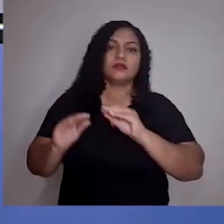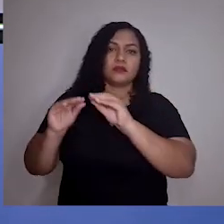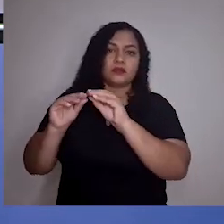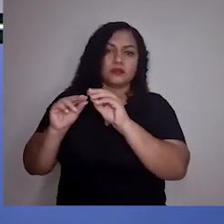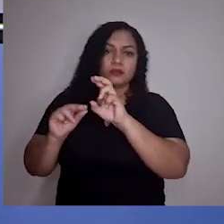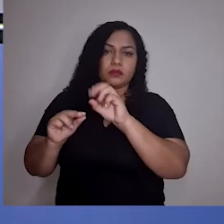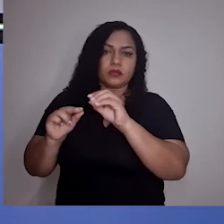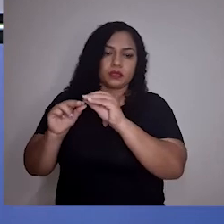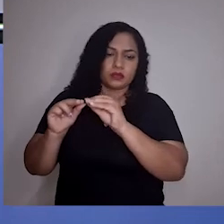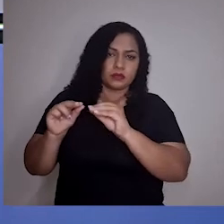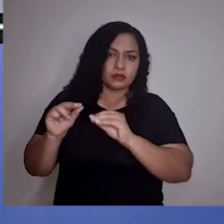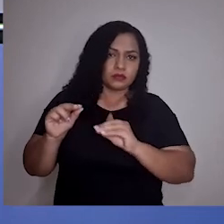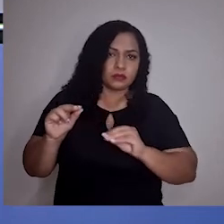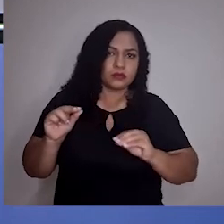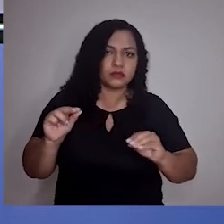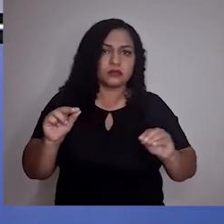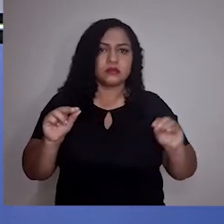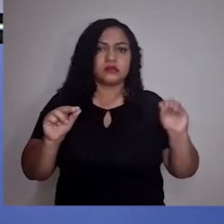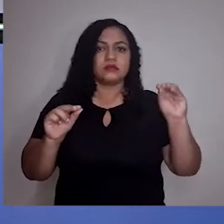trazer dividindo.